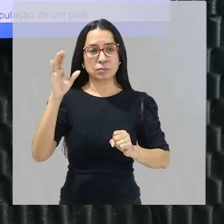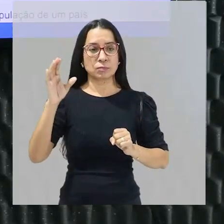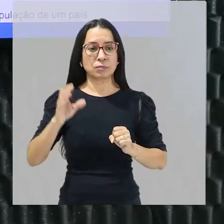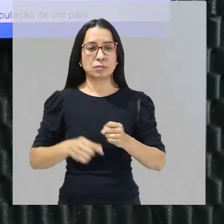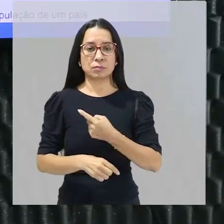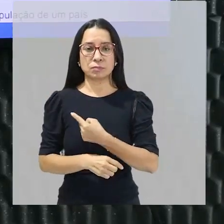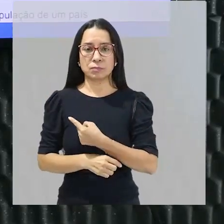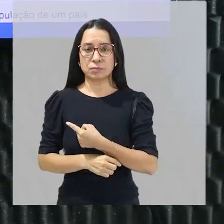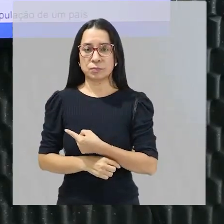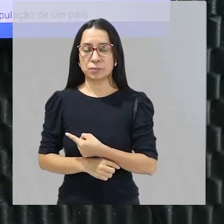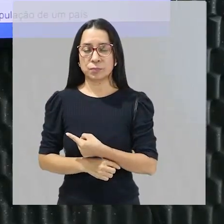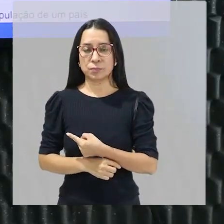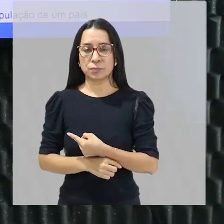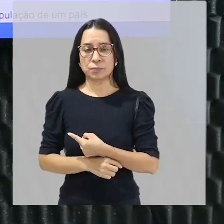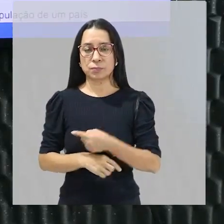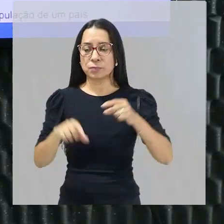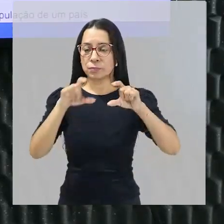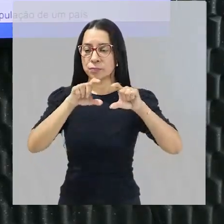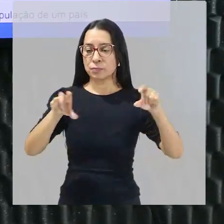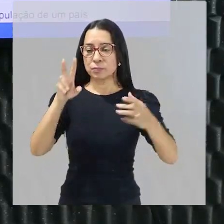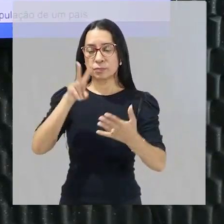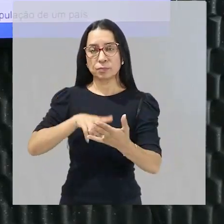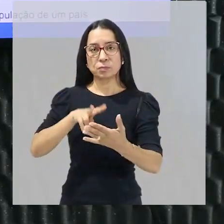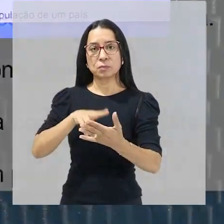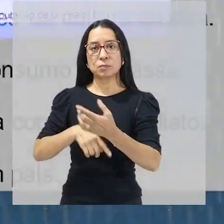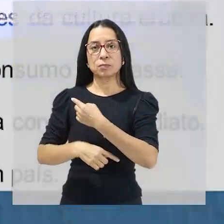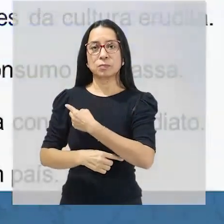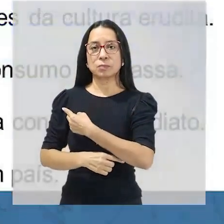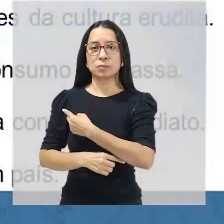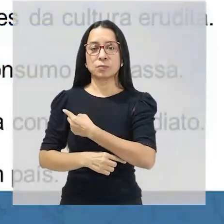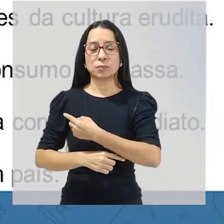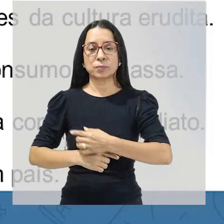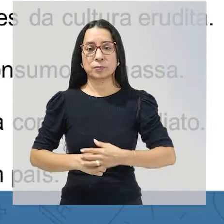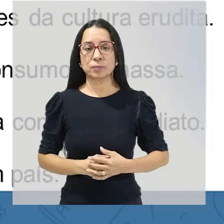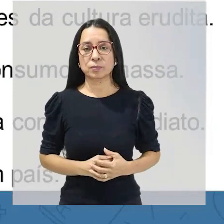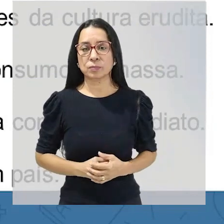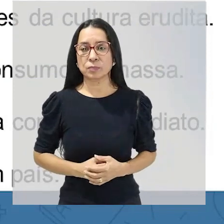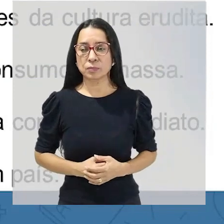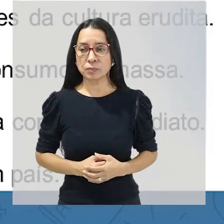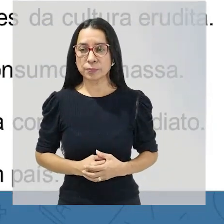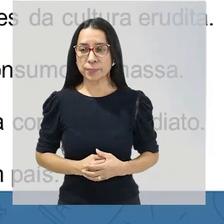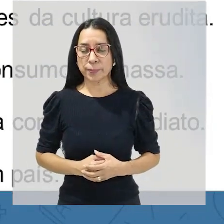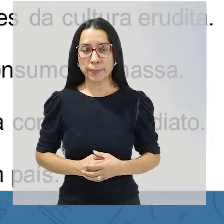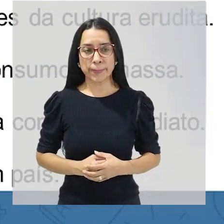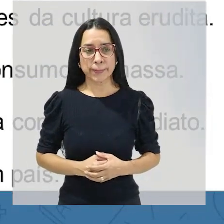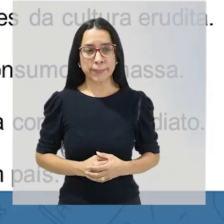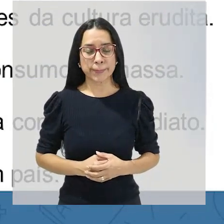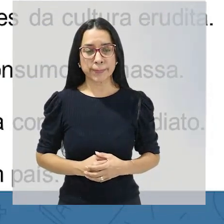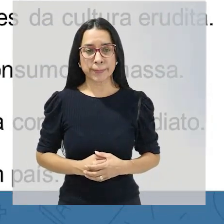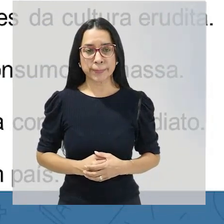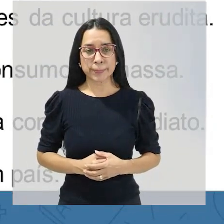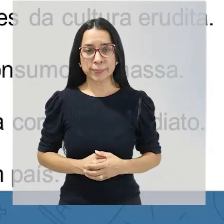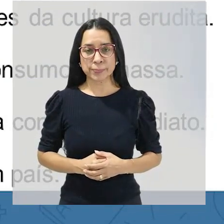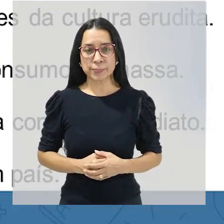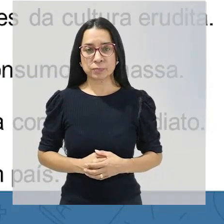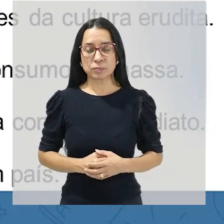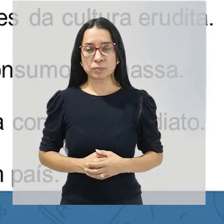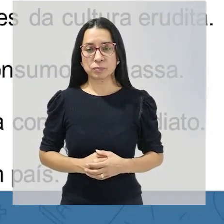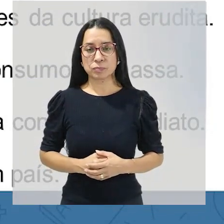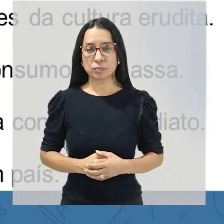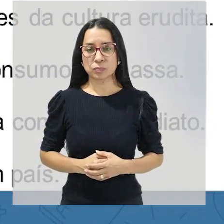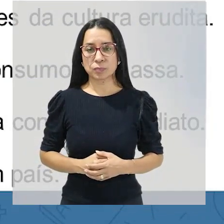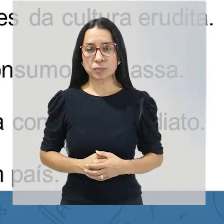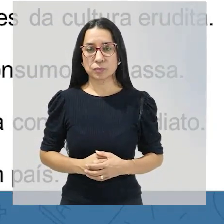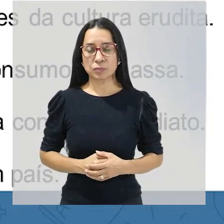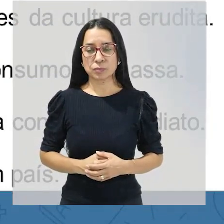fenômeno desenvolvido no século XX, a partir do emprego da tecnologia industrial sobre as formas de expressão artísticas e de informações gerando os bens voltados